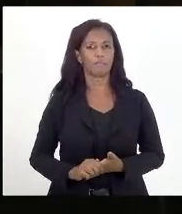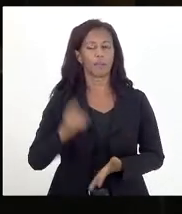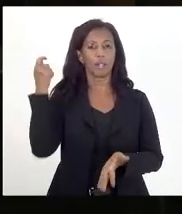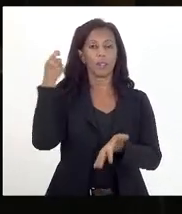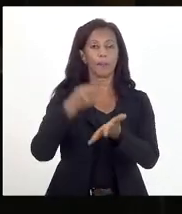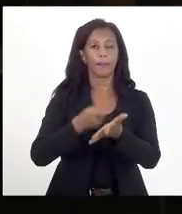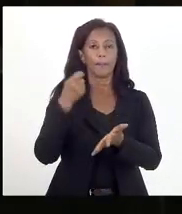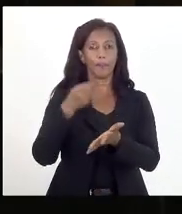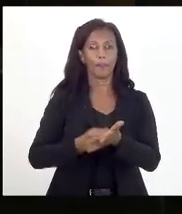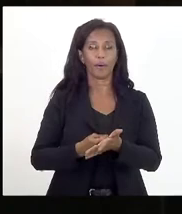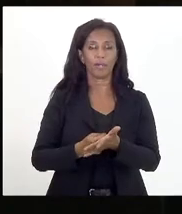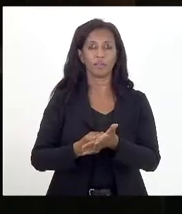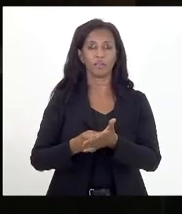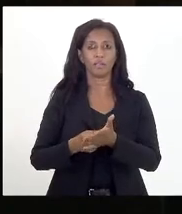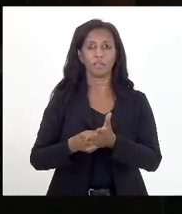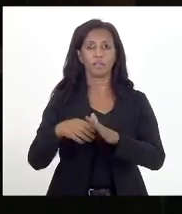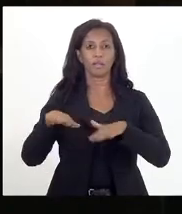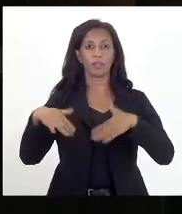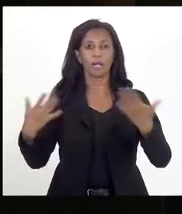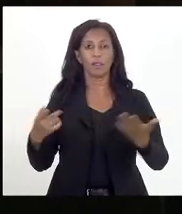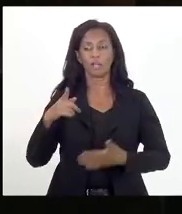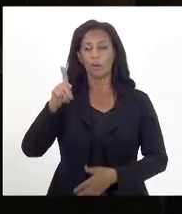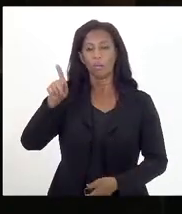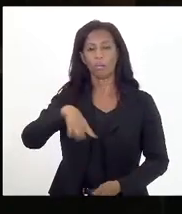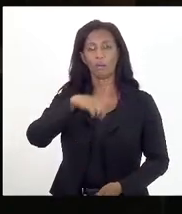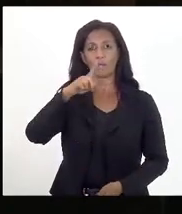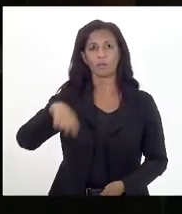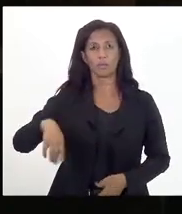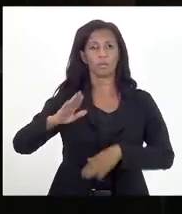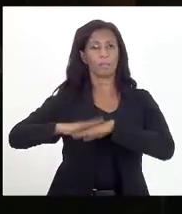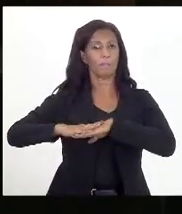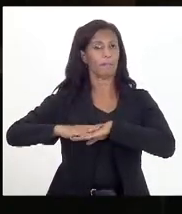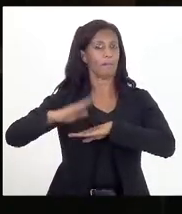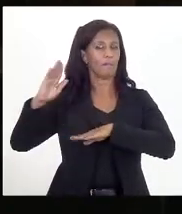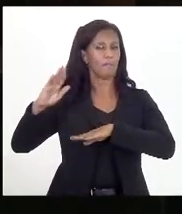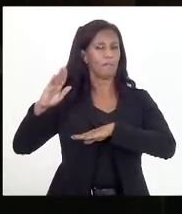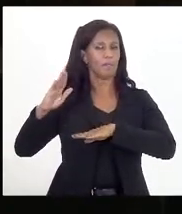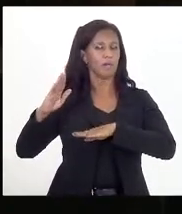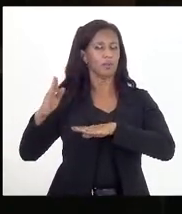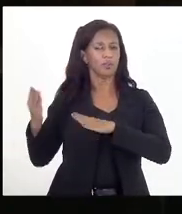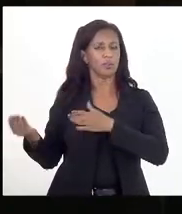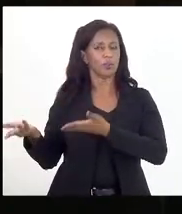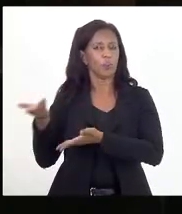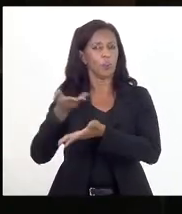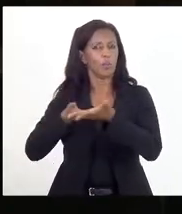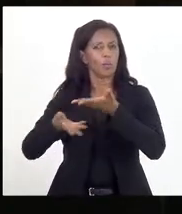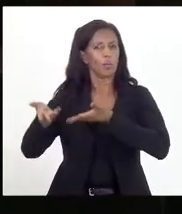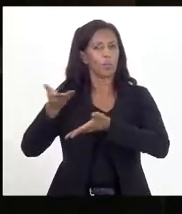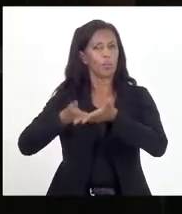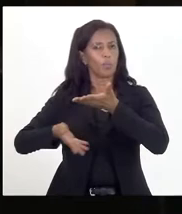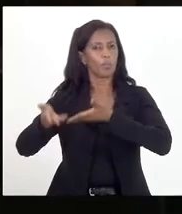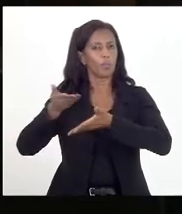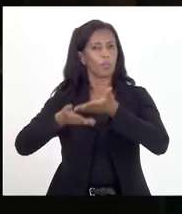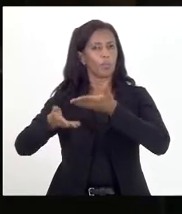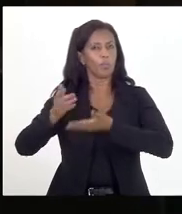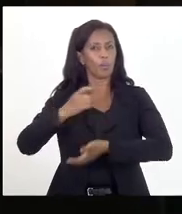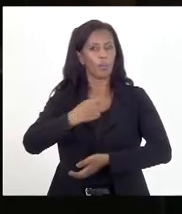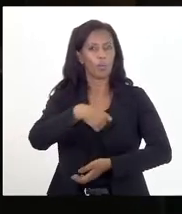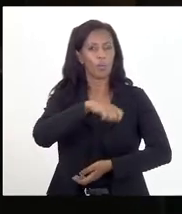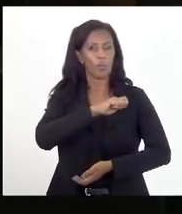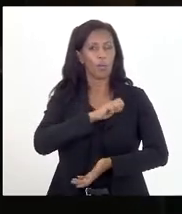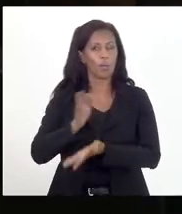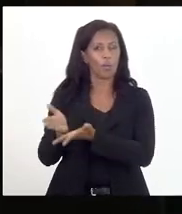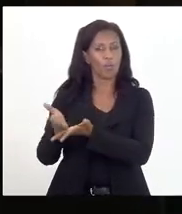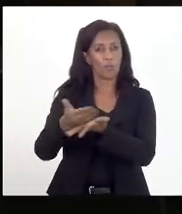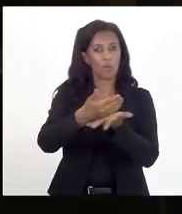impostas até hoje olha a censura prévia e mais promovendo inadimissível Confisco de